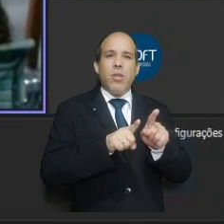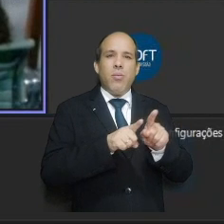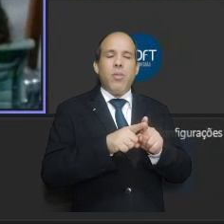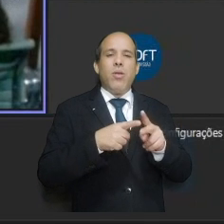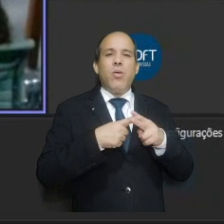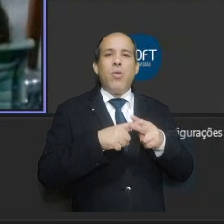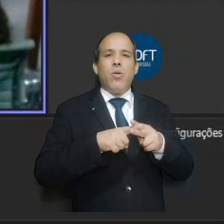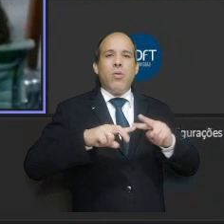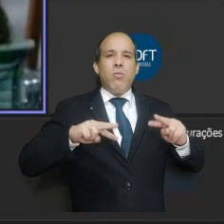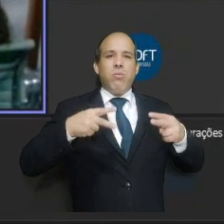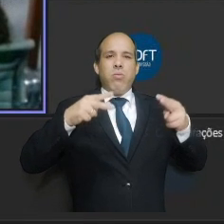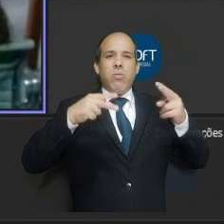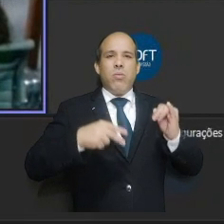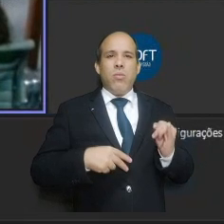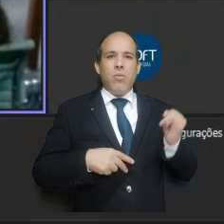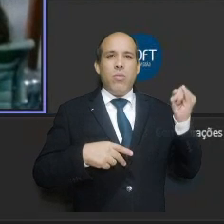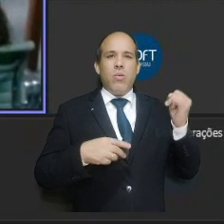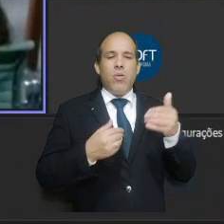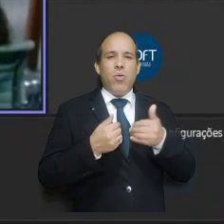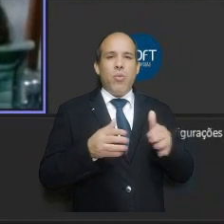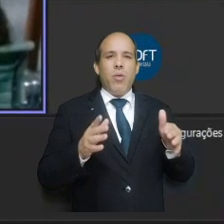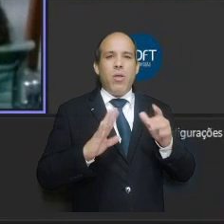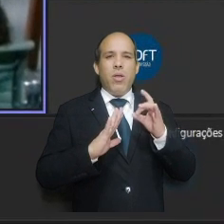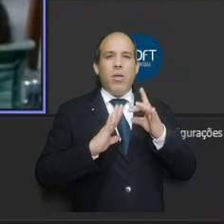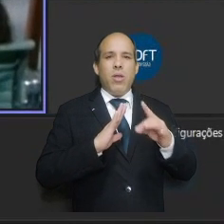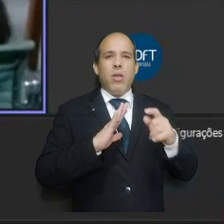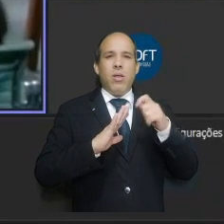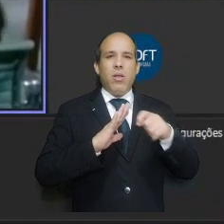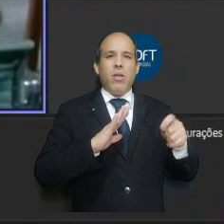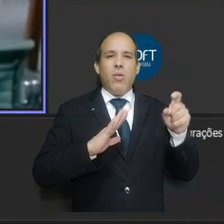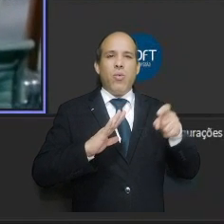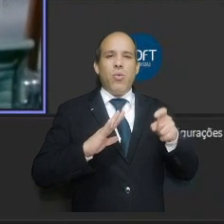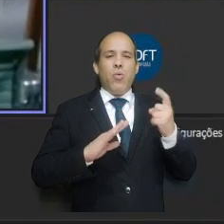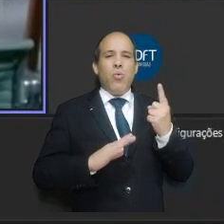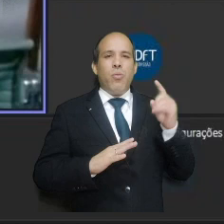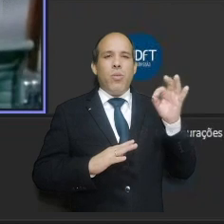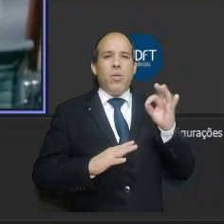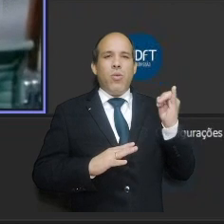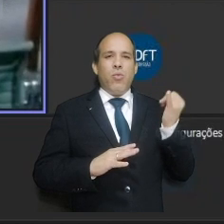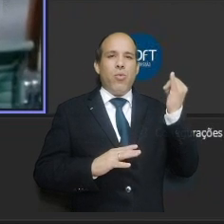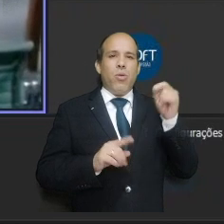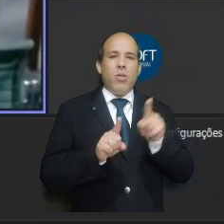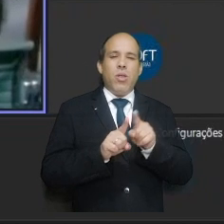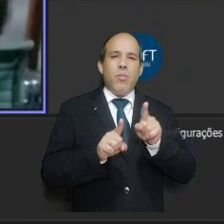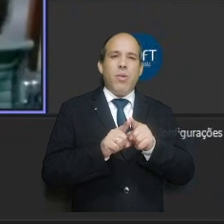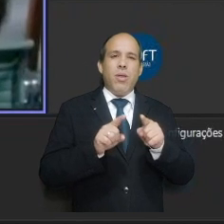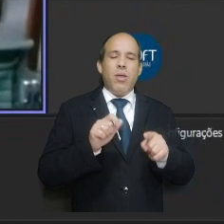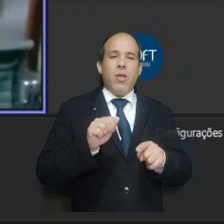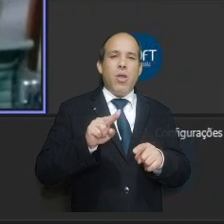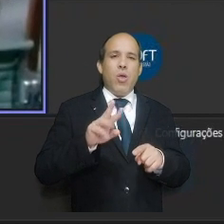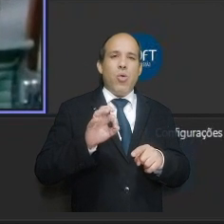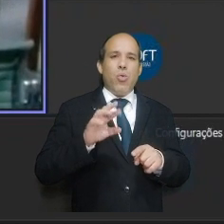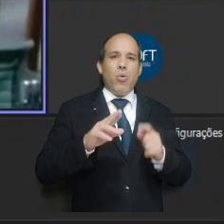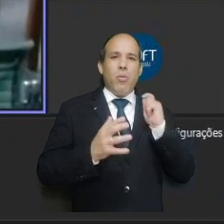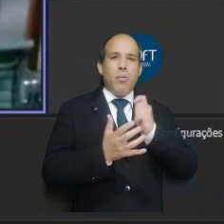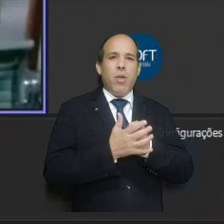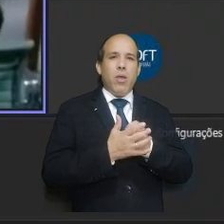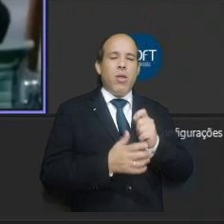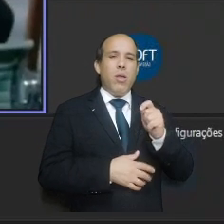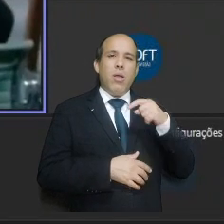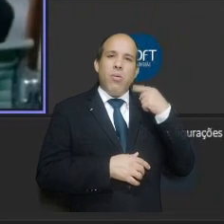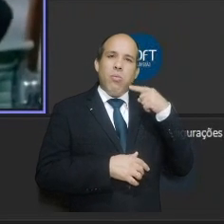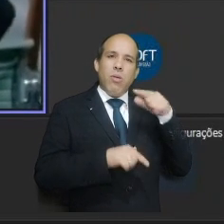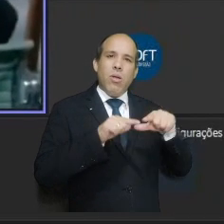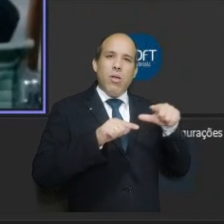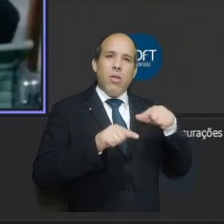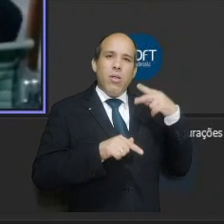do financiamento, sejam corrigidos monetariamente a partir de cada desembolso, com juros de 1%, e condeno o autor ao